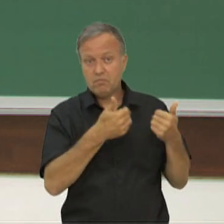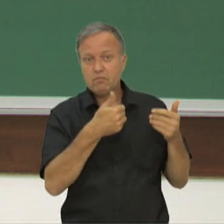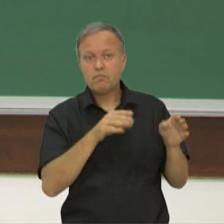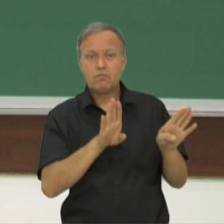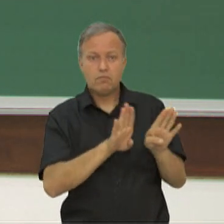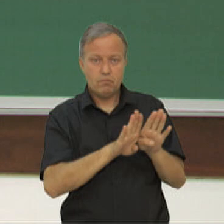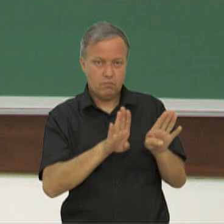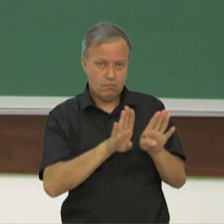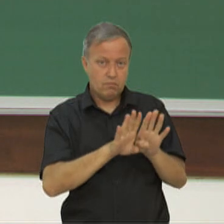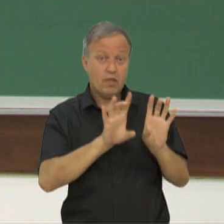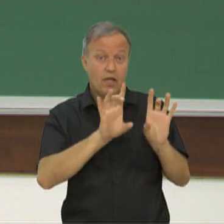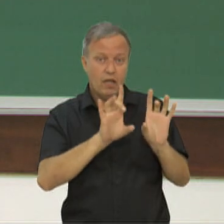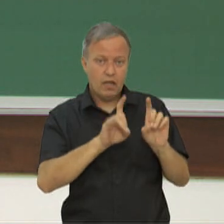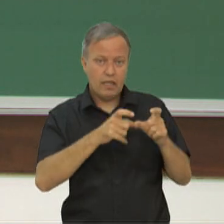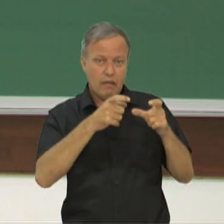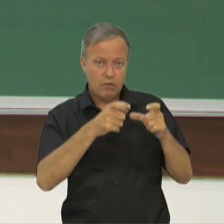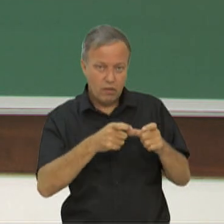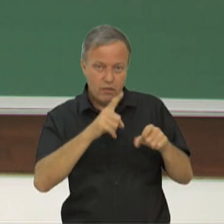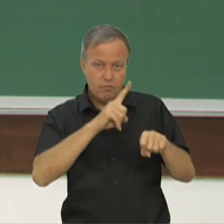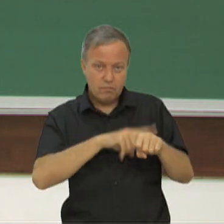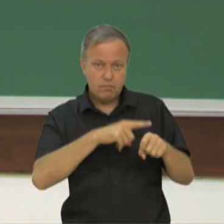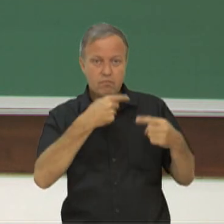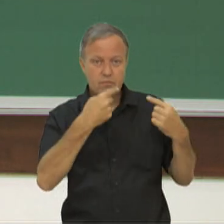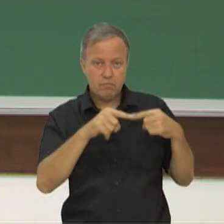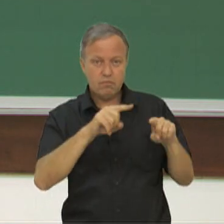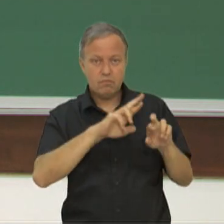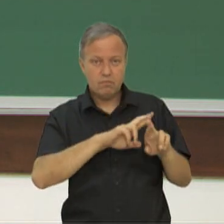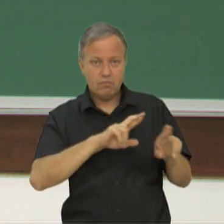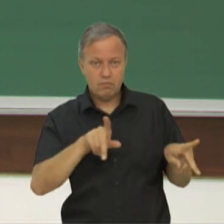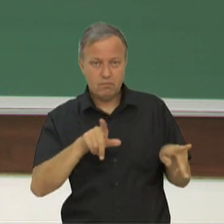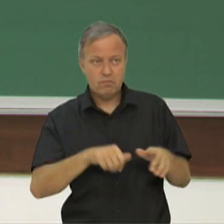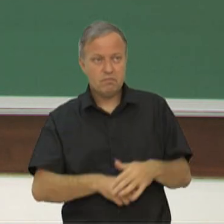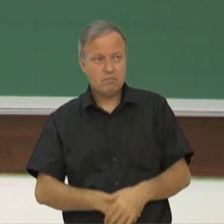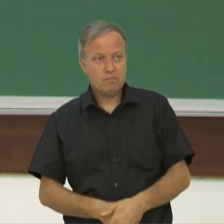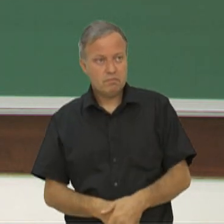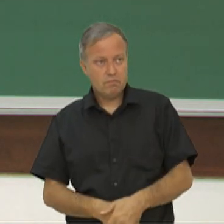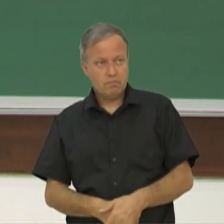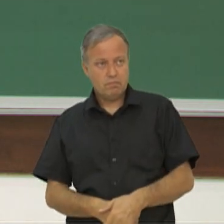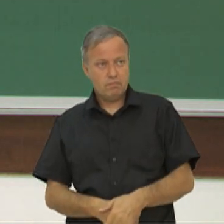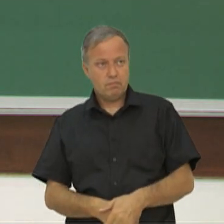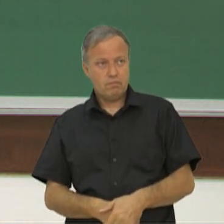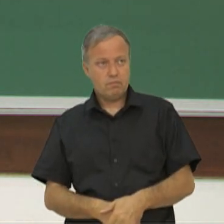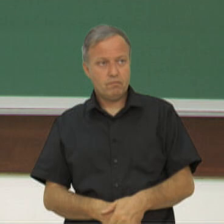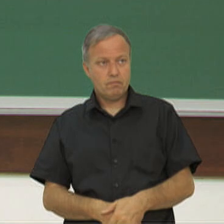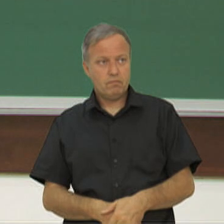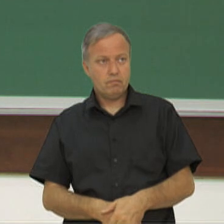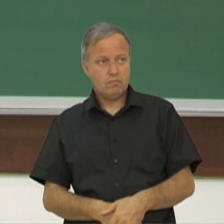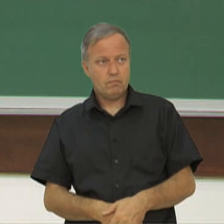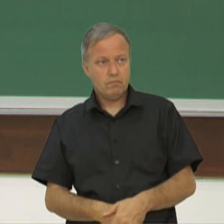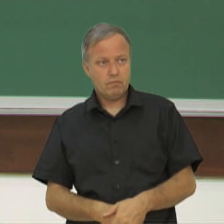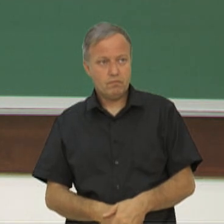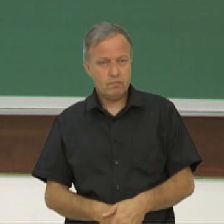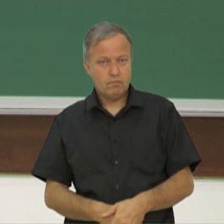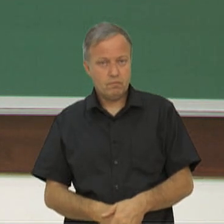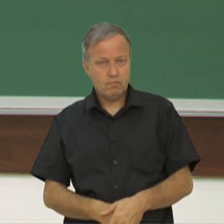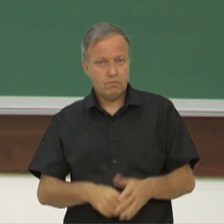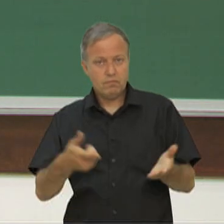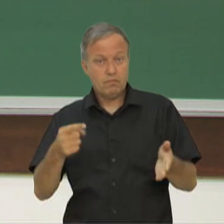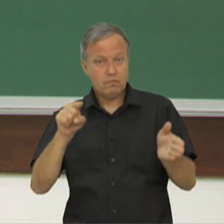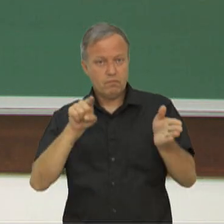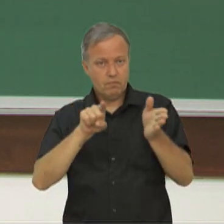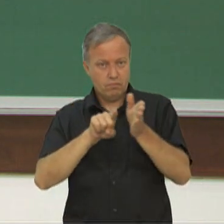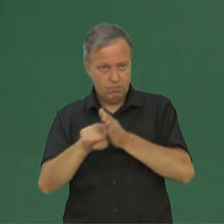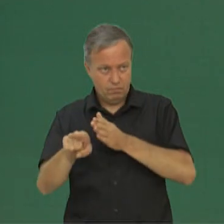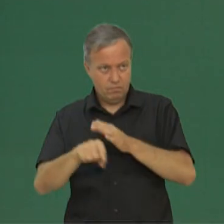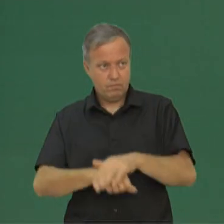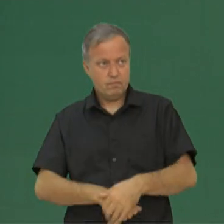momento, uma música diferente. Ok? Vamos em frente? Vamos lá. Com um